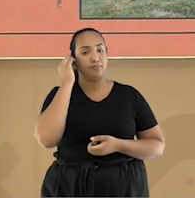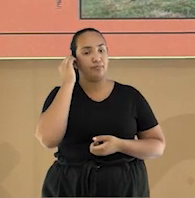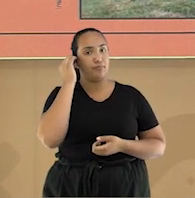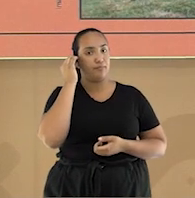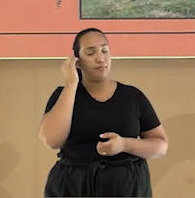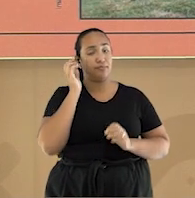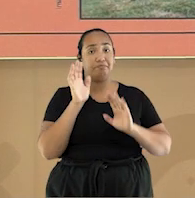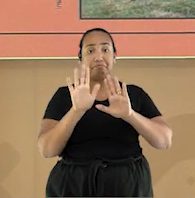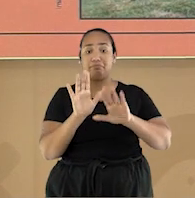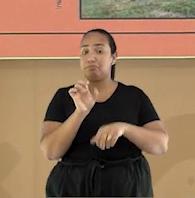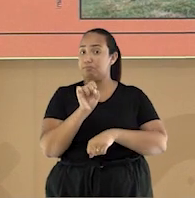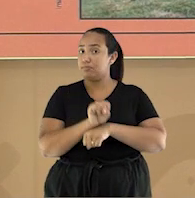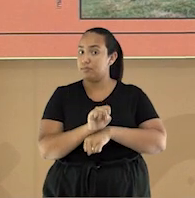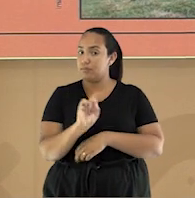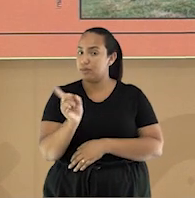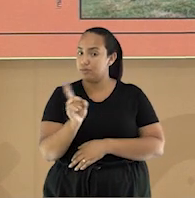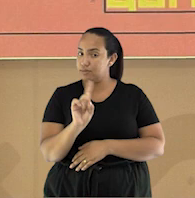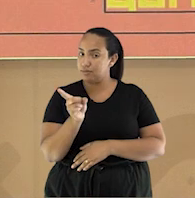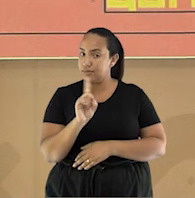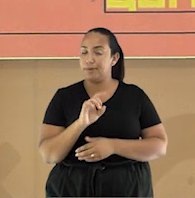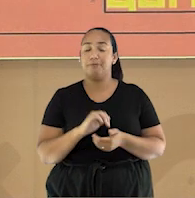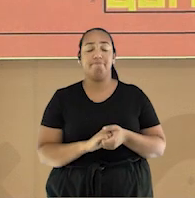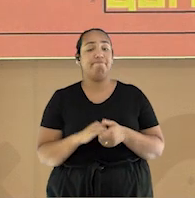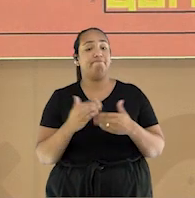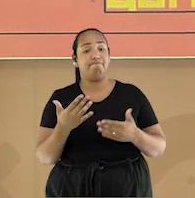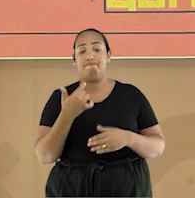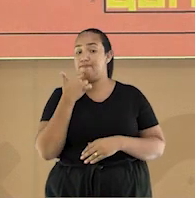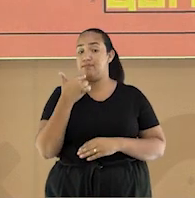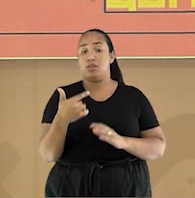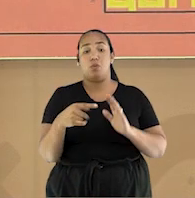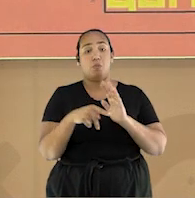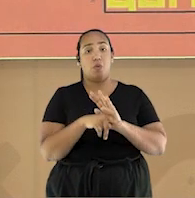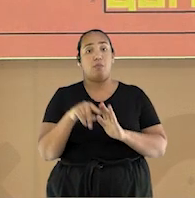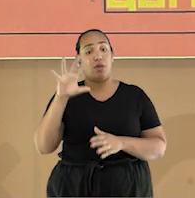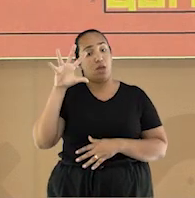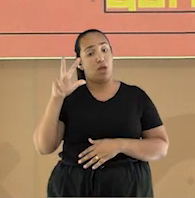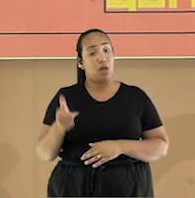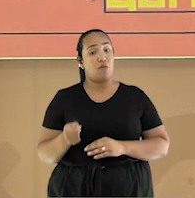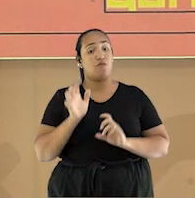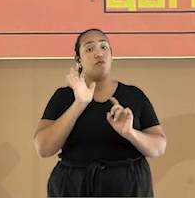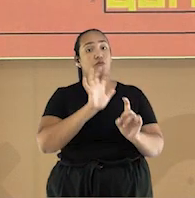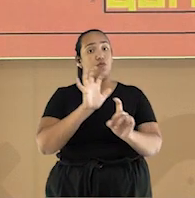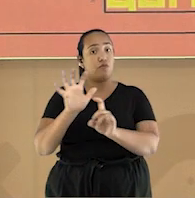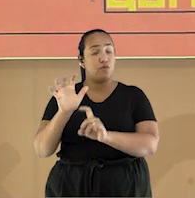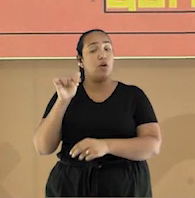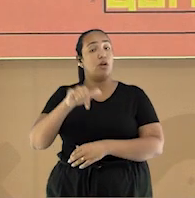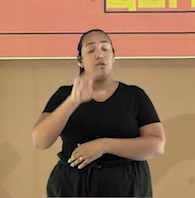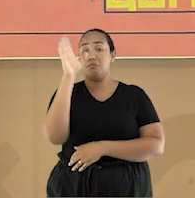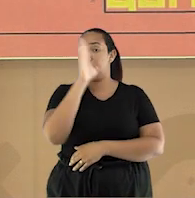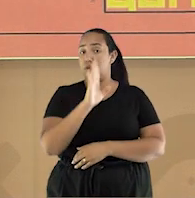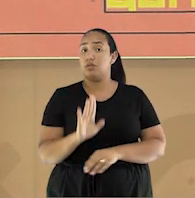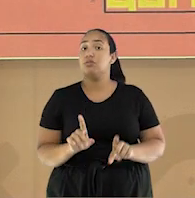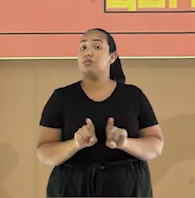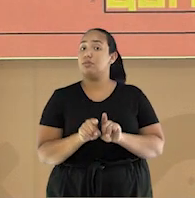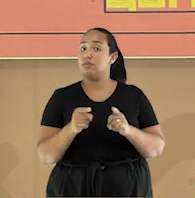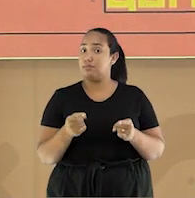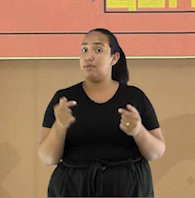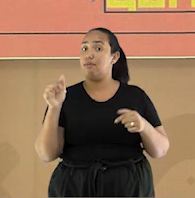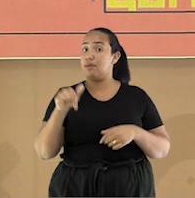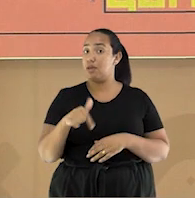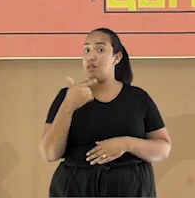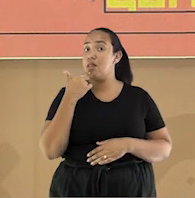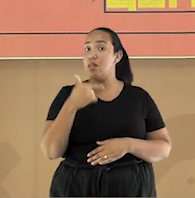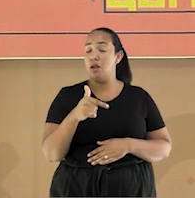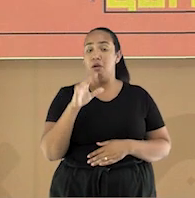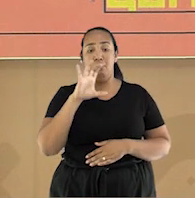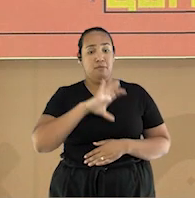por aí. As línguas africanas exerceram tanta influência no modo de falar do povo brasileiro que a nossa língua já